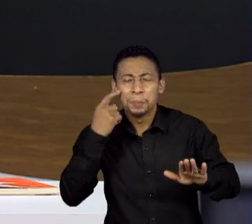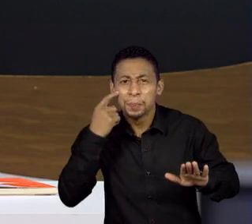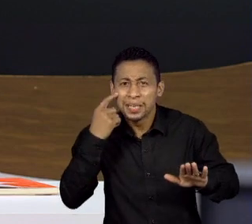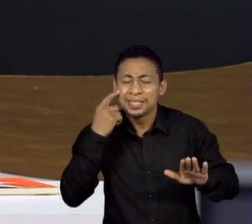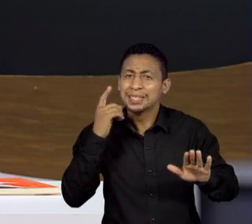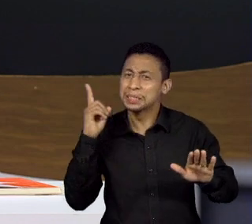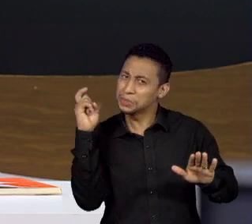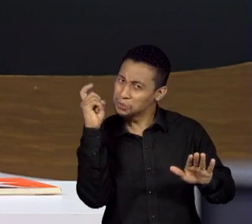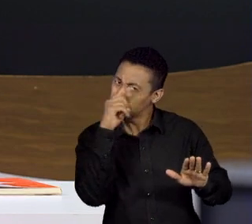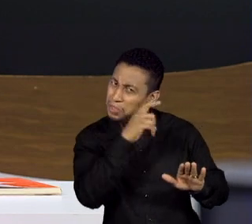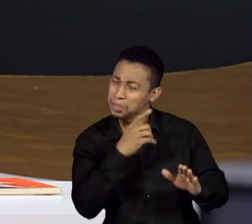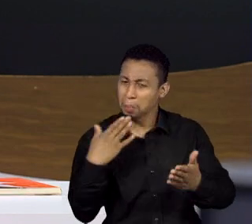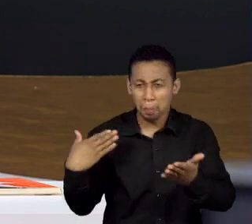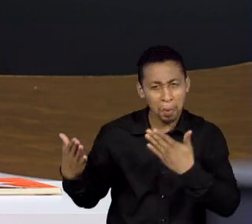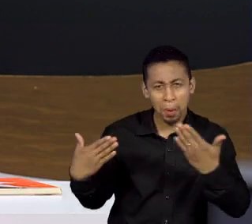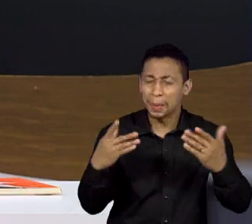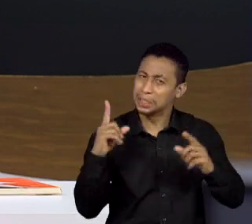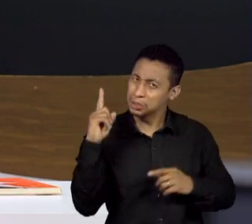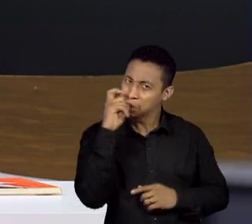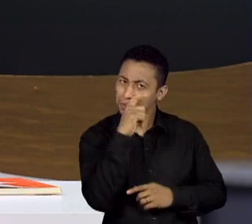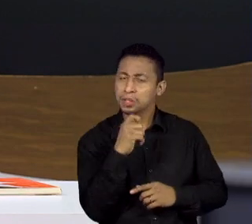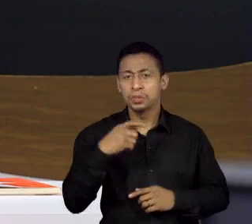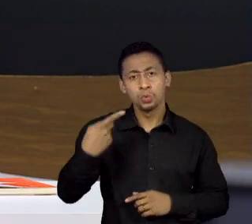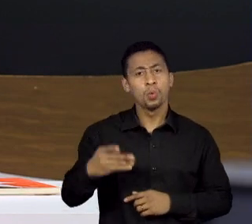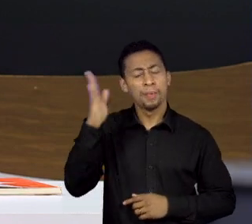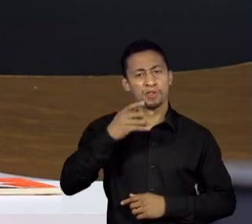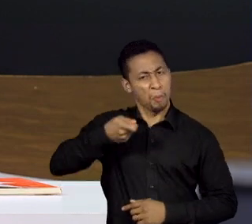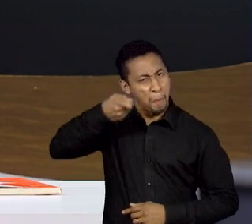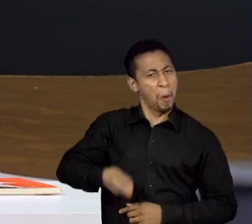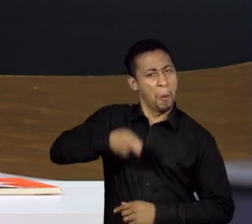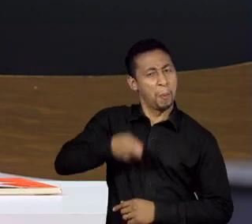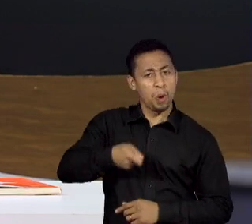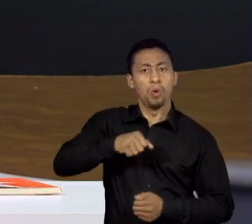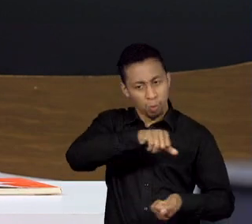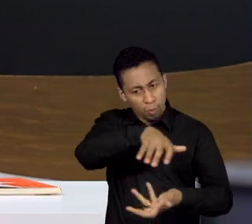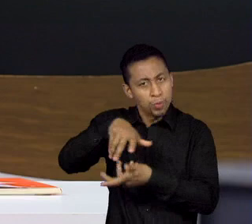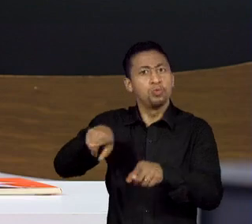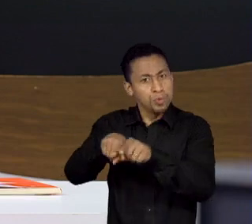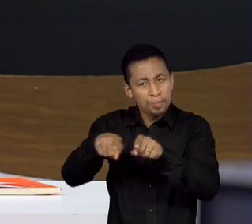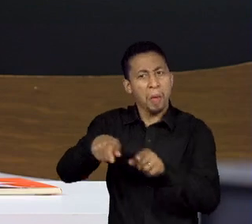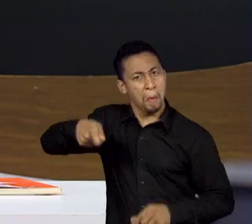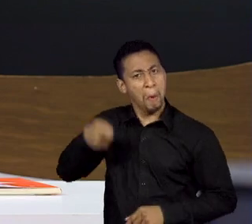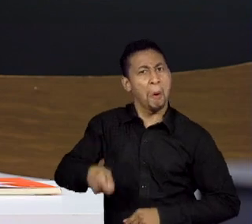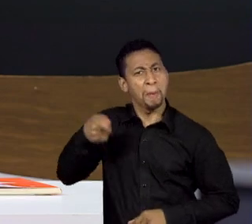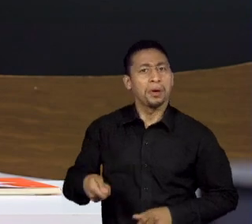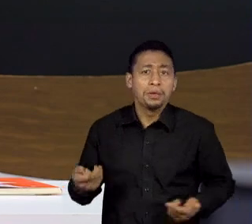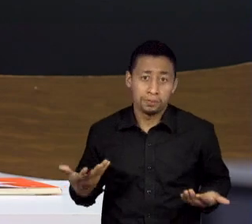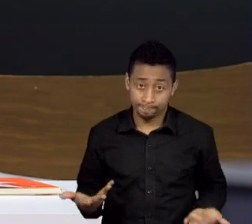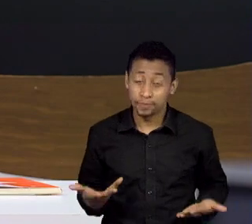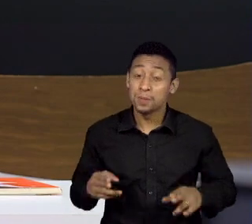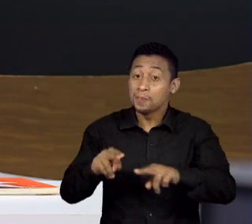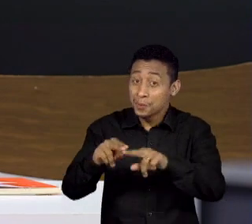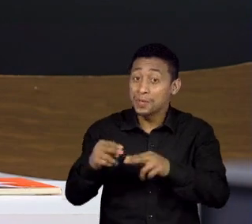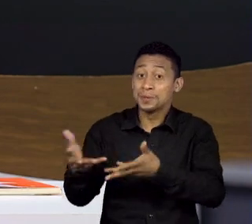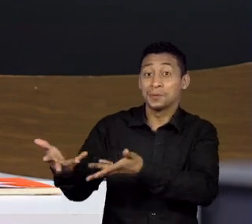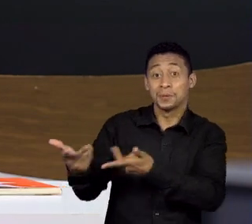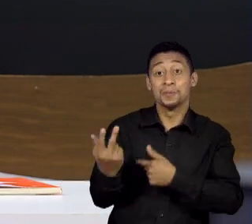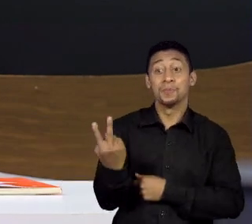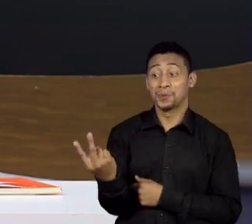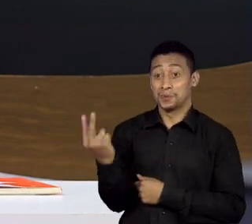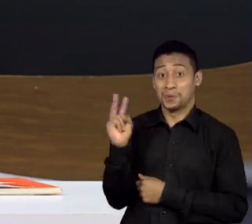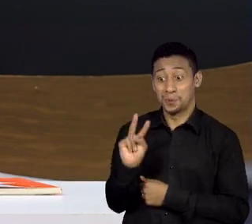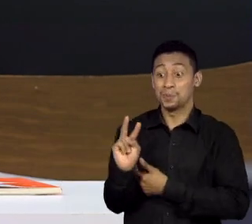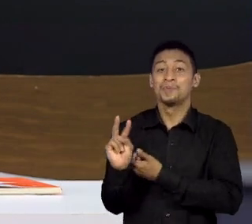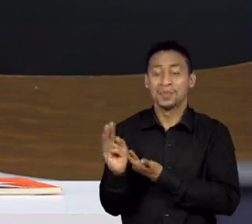mais distante da radicalização que o Brasil e o mundo vivem hoje. Pois foi essa a ideia que reuniu nossos dois entrevistados